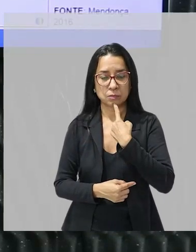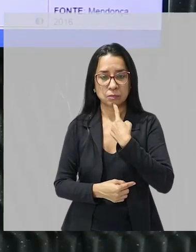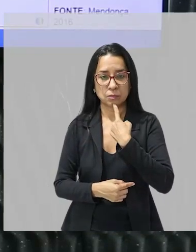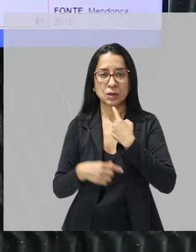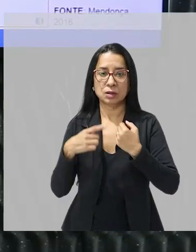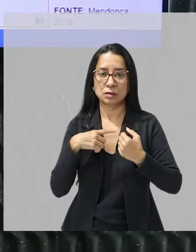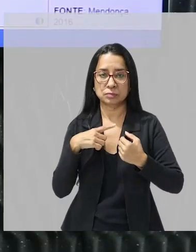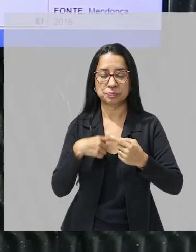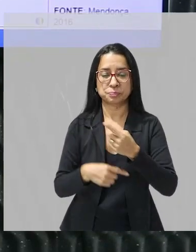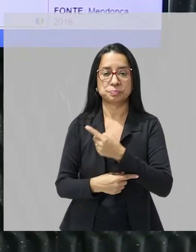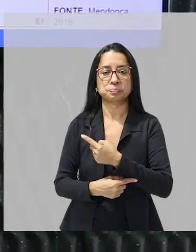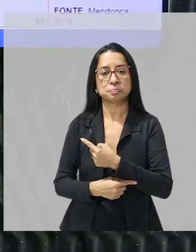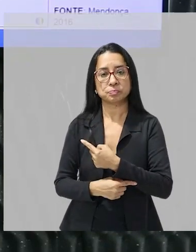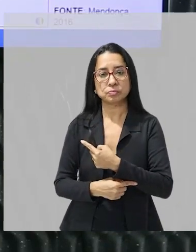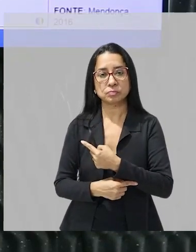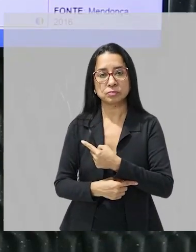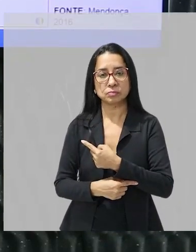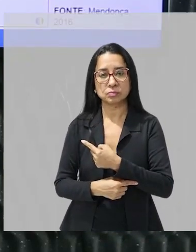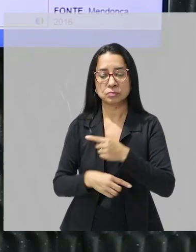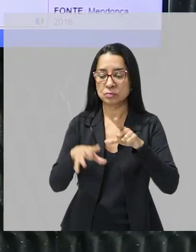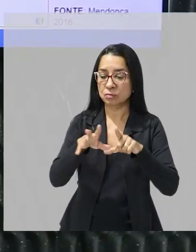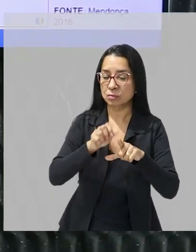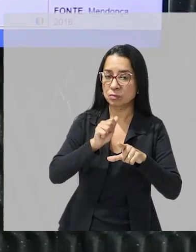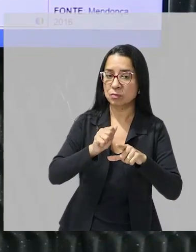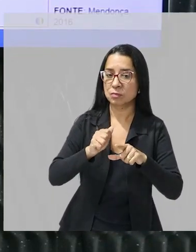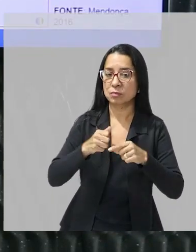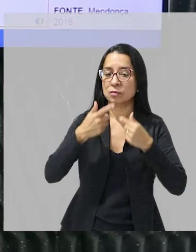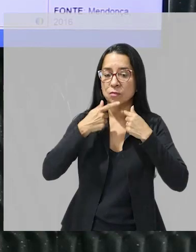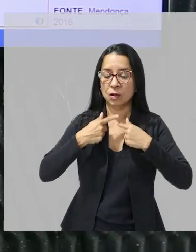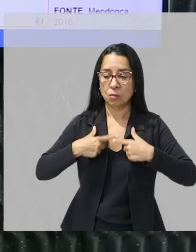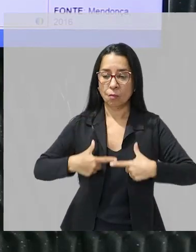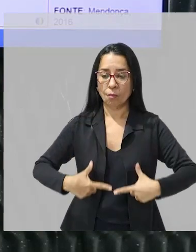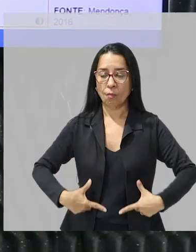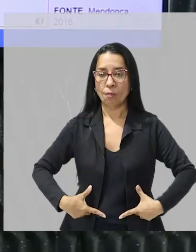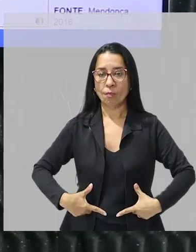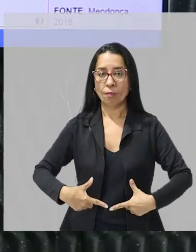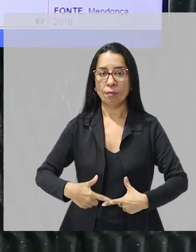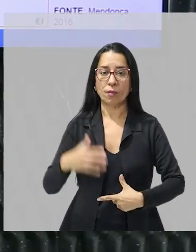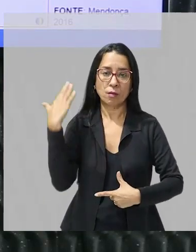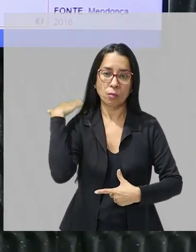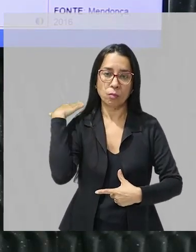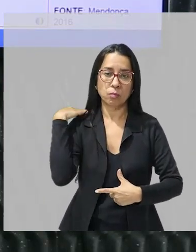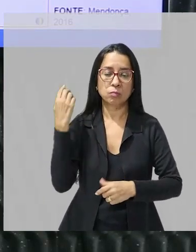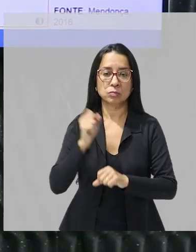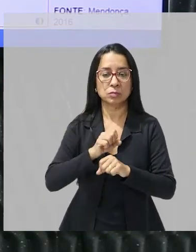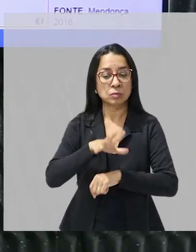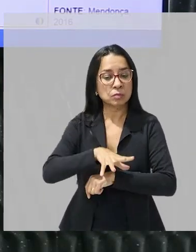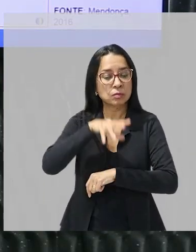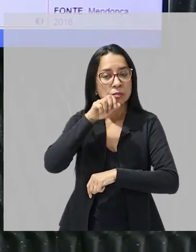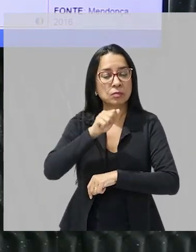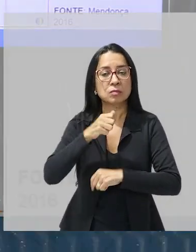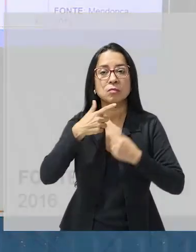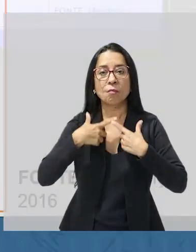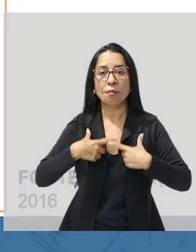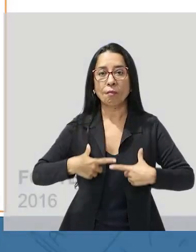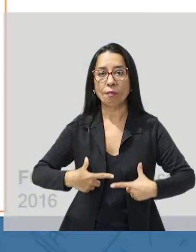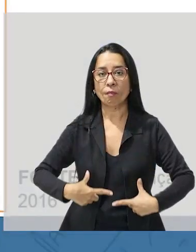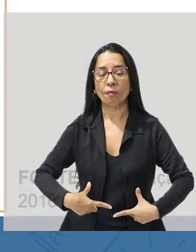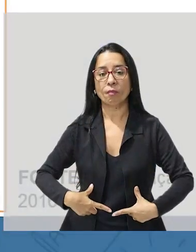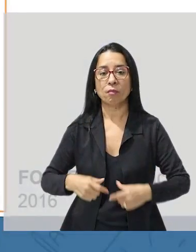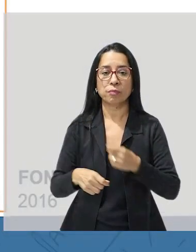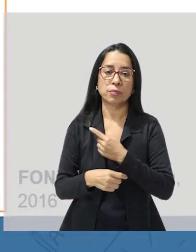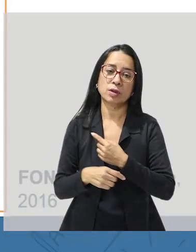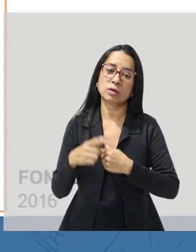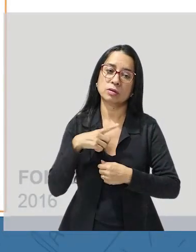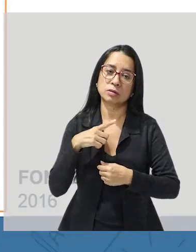aqui o processo de ventilação pulmonar, né? Na hora que ocorre o processo de respiração pulmonar ou ventilação,